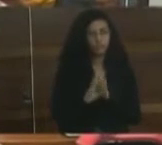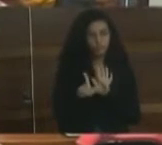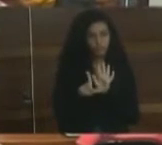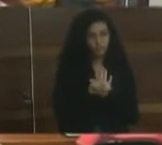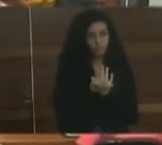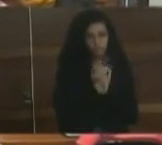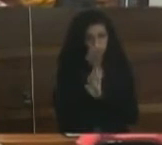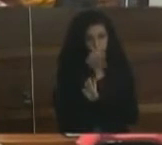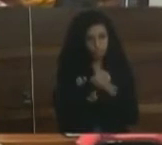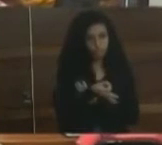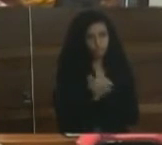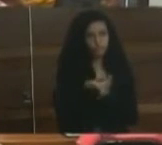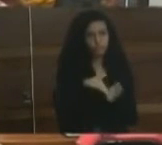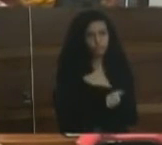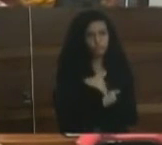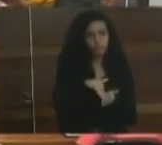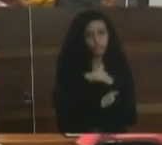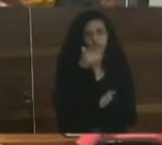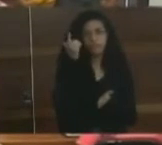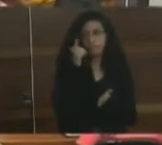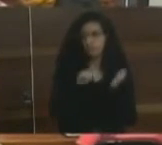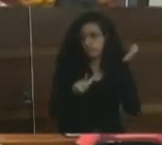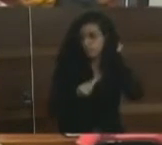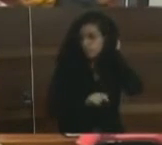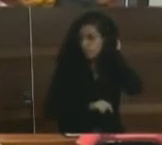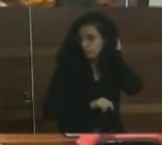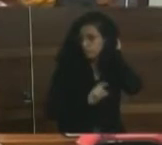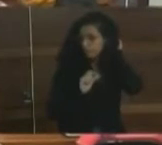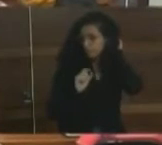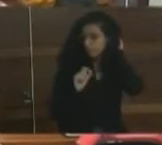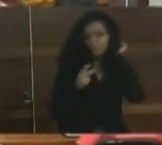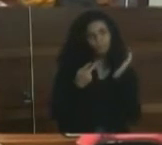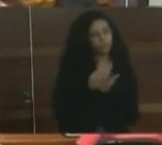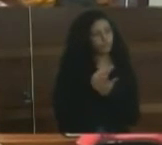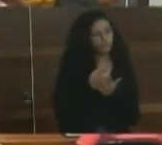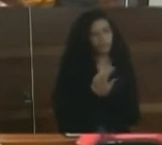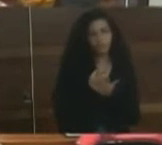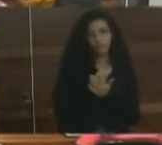e aí a viagem aí